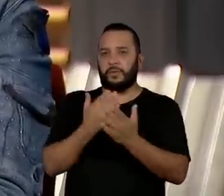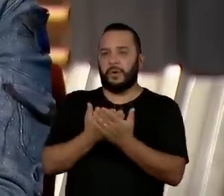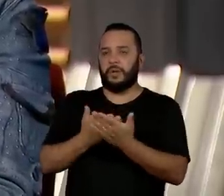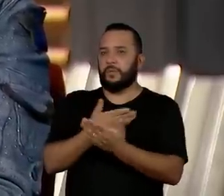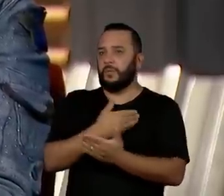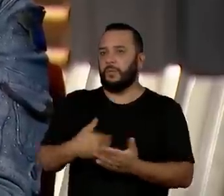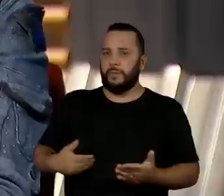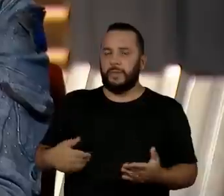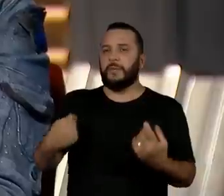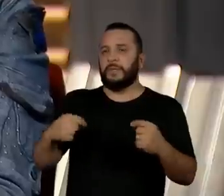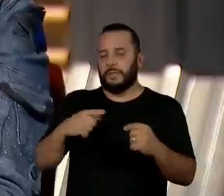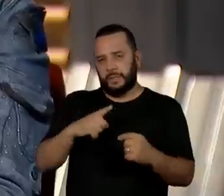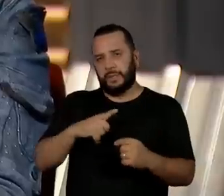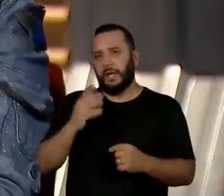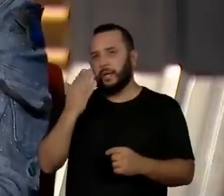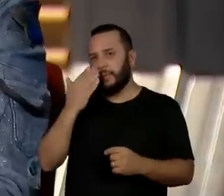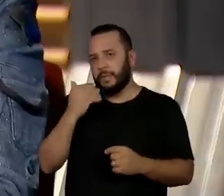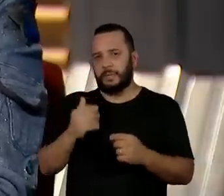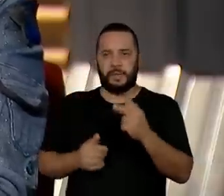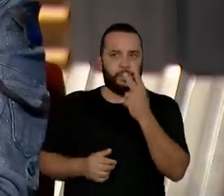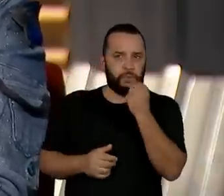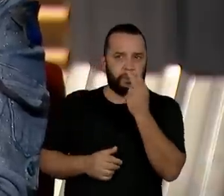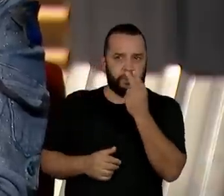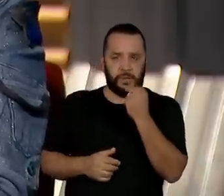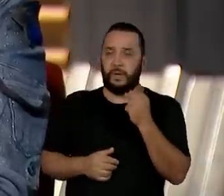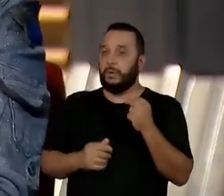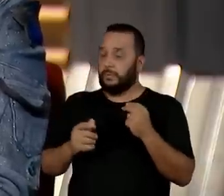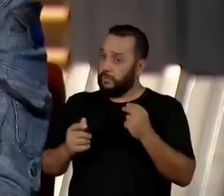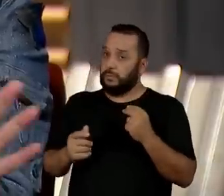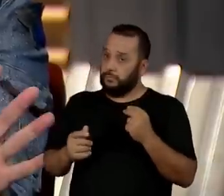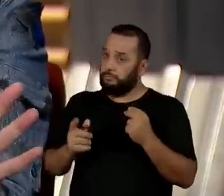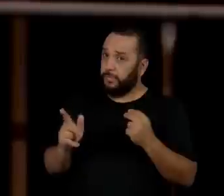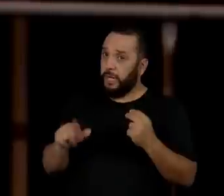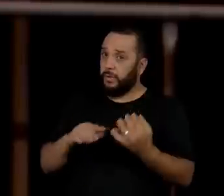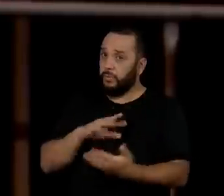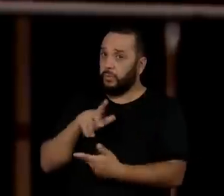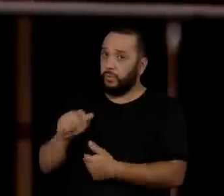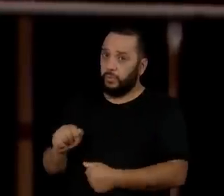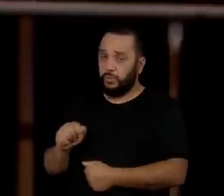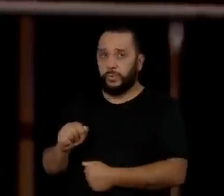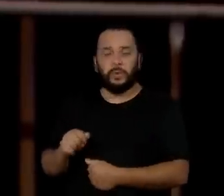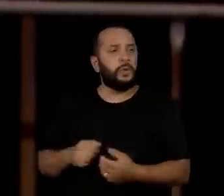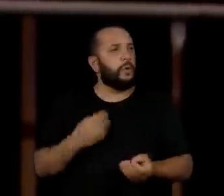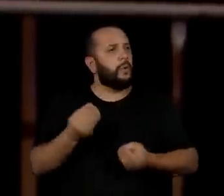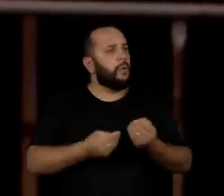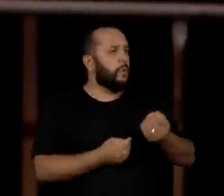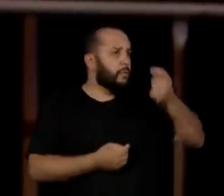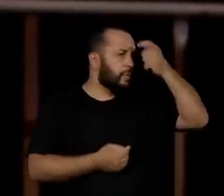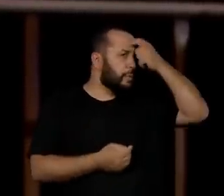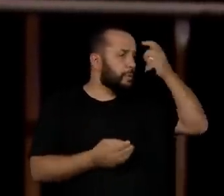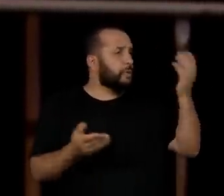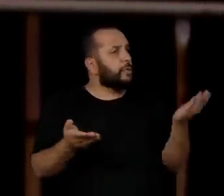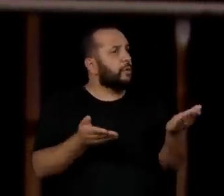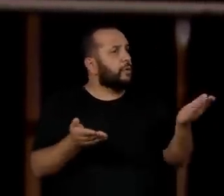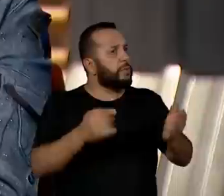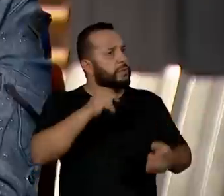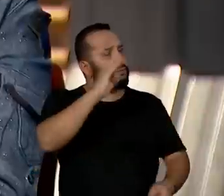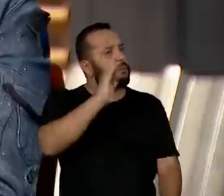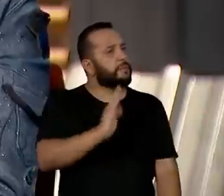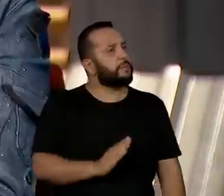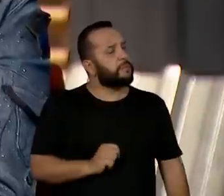alimentação e Nutrição isso é no mundo todo Como que tá a consciência disso no Brasil